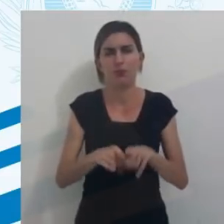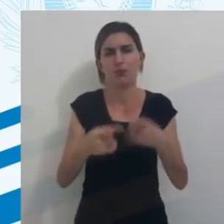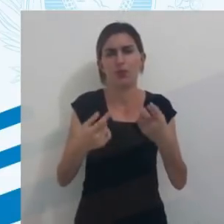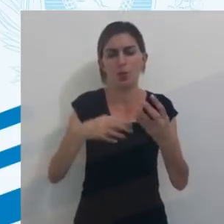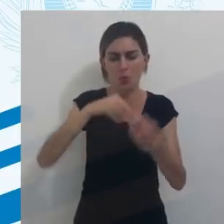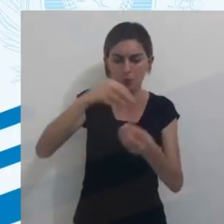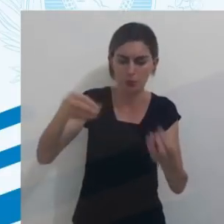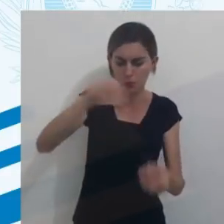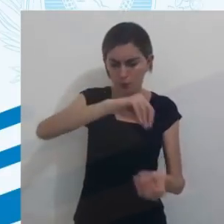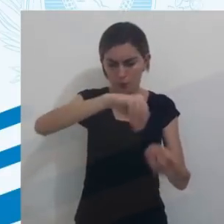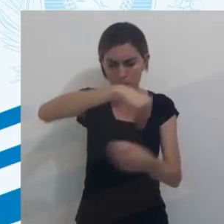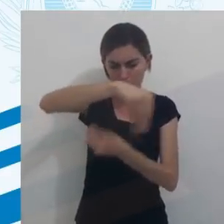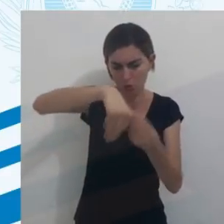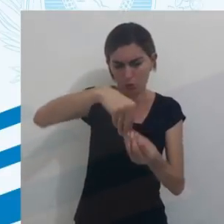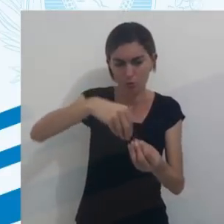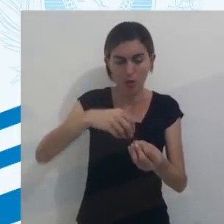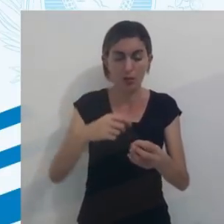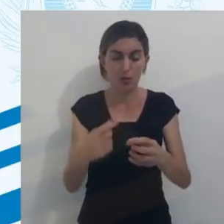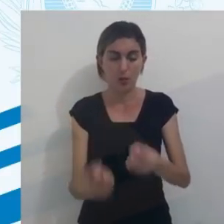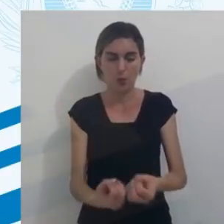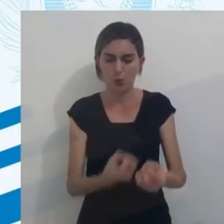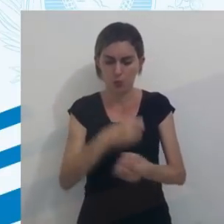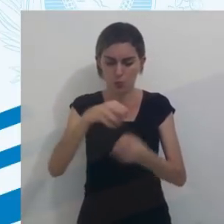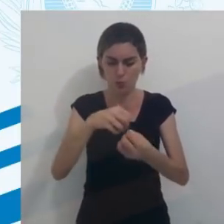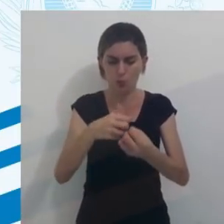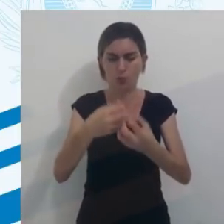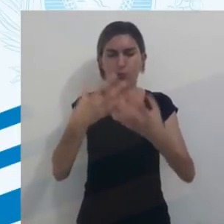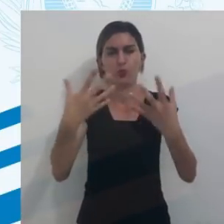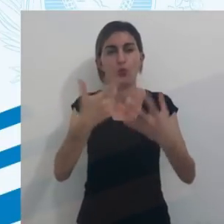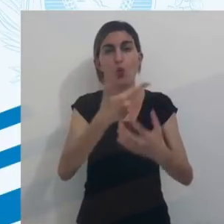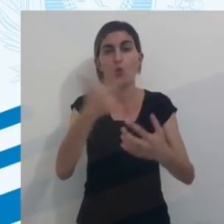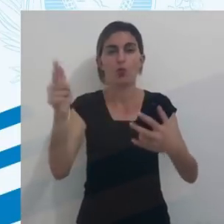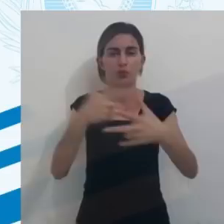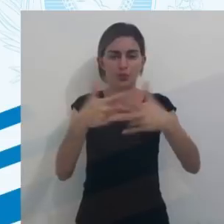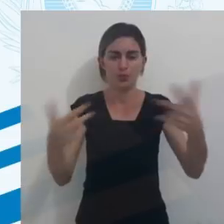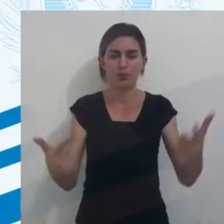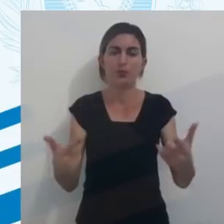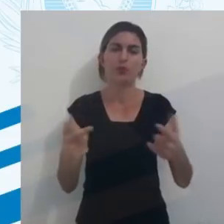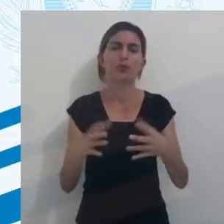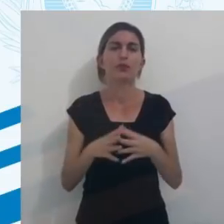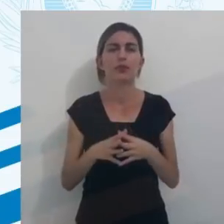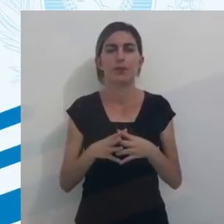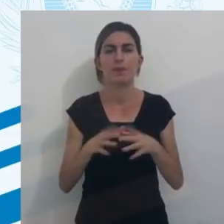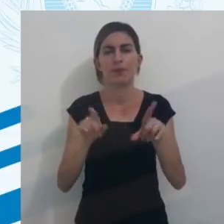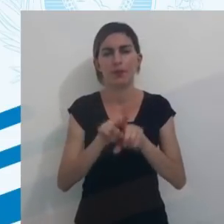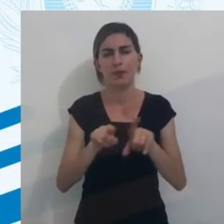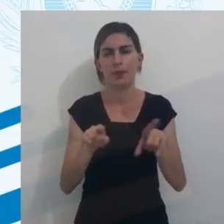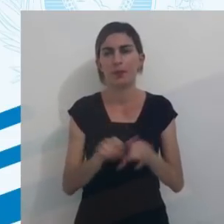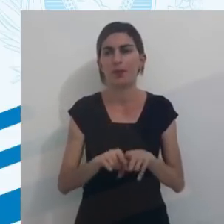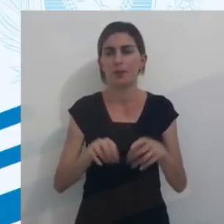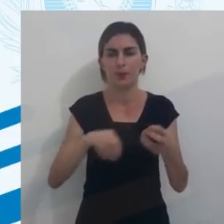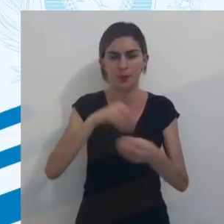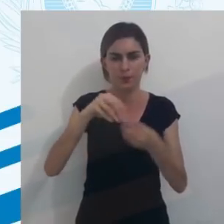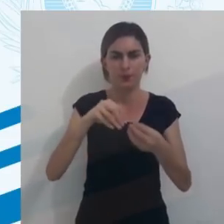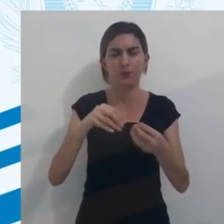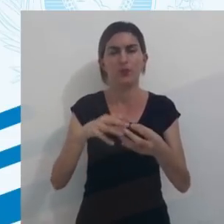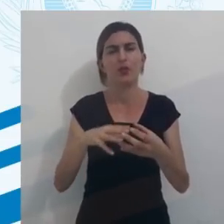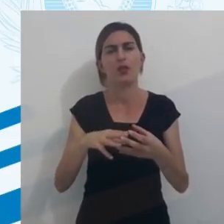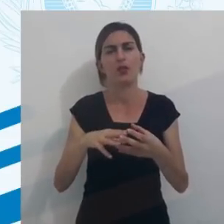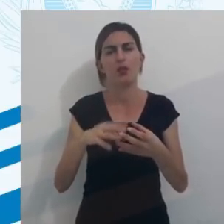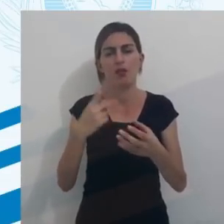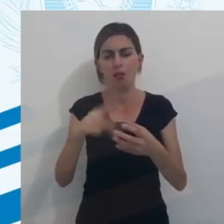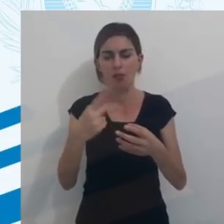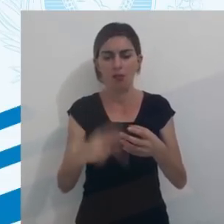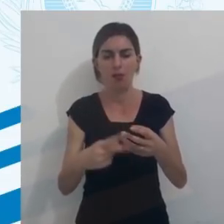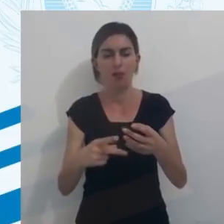for adicionada, elas vão me dar ali uns produtos, substâncias que quando